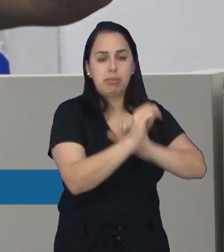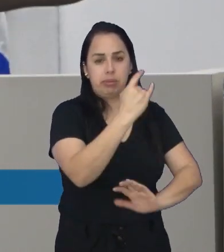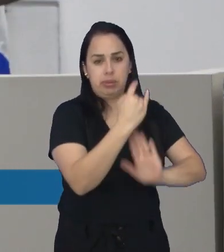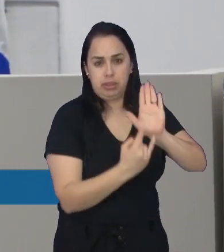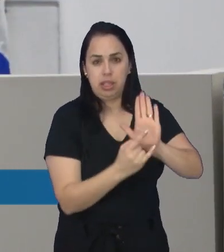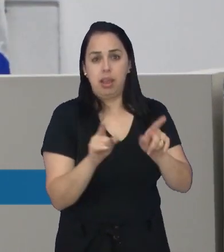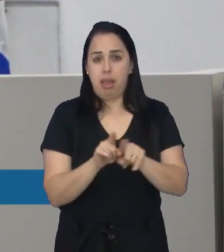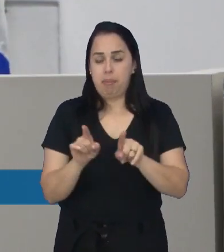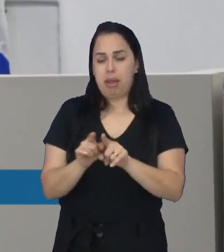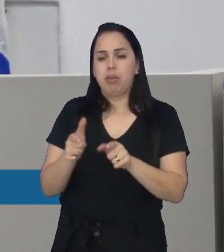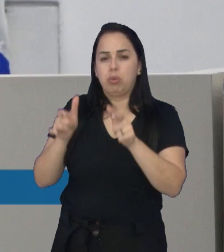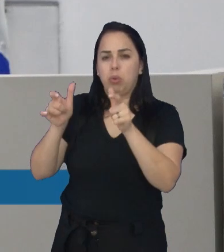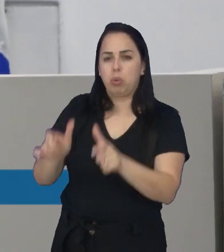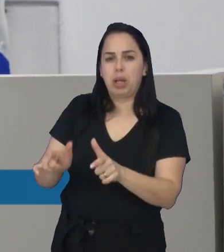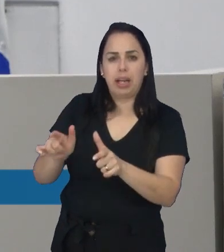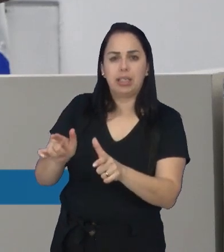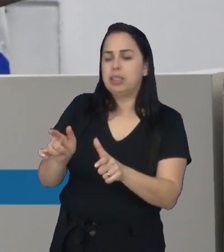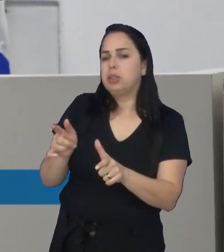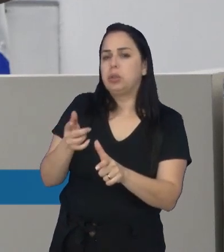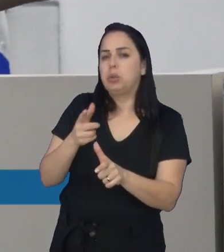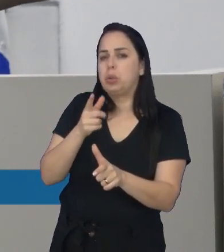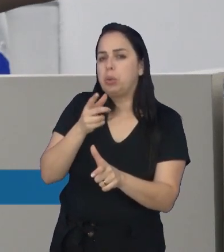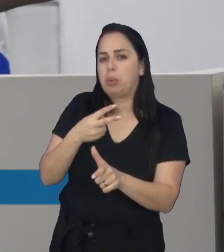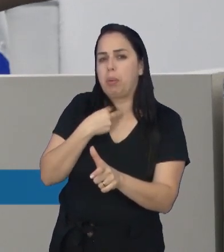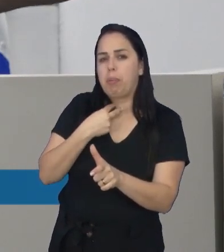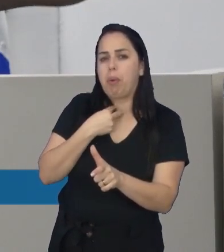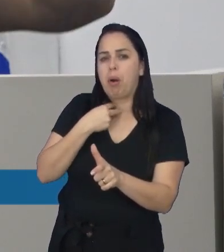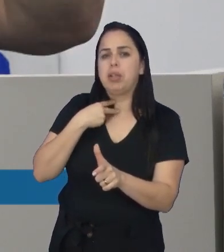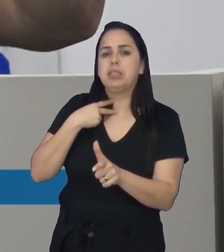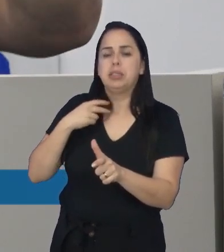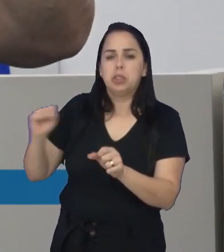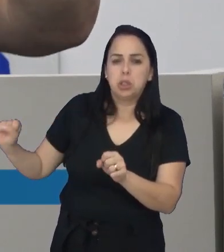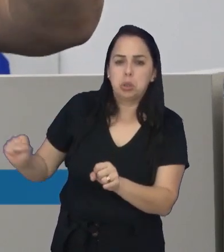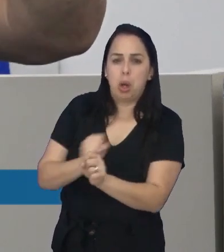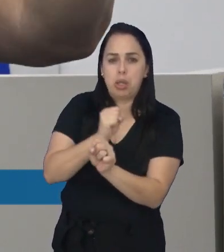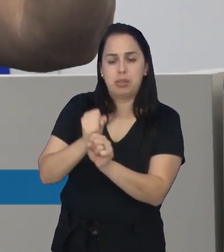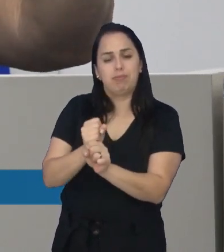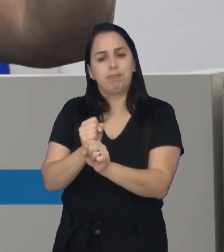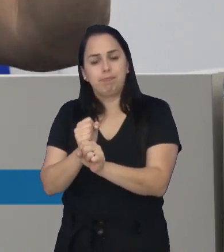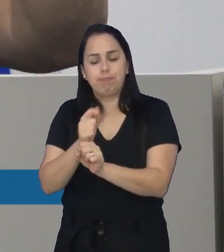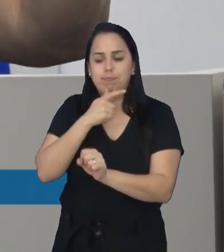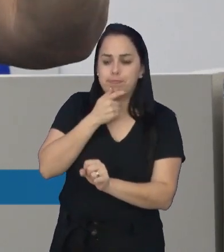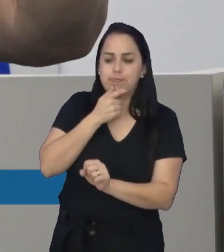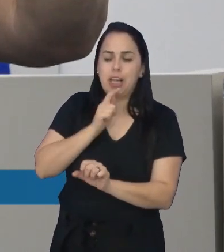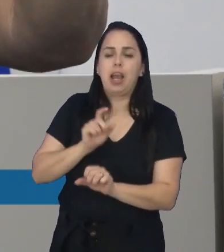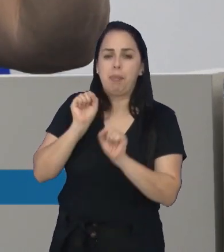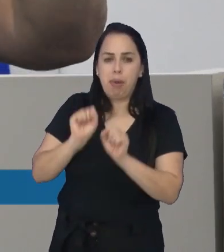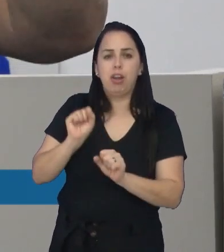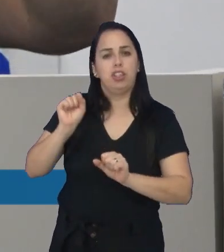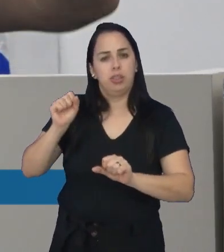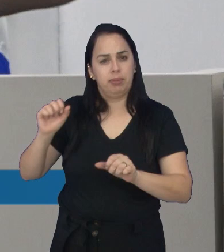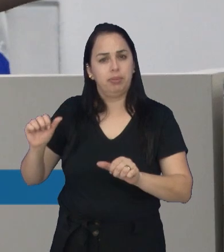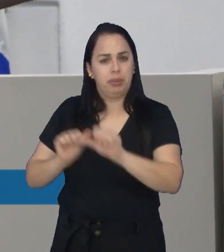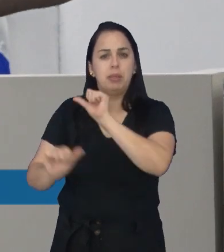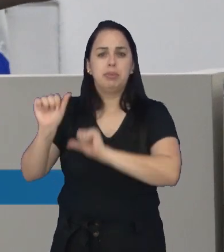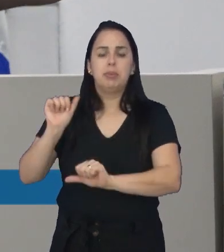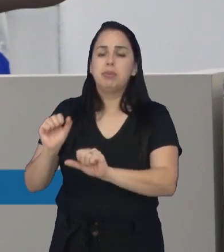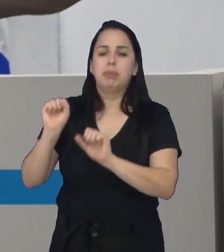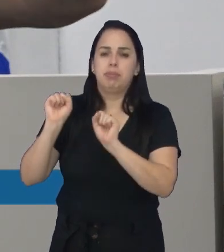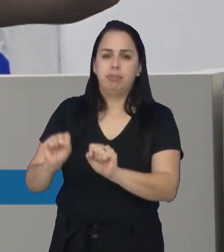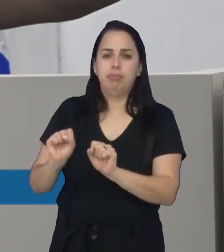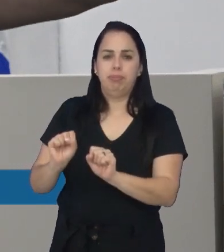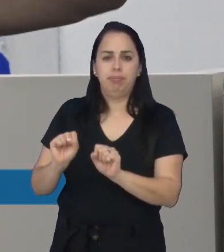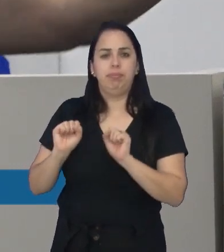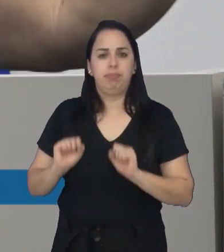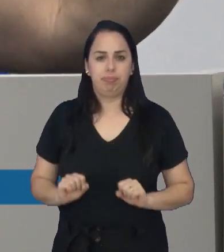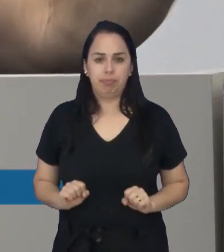que não permite uma produção Habitacional mais intensiva se entender que aquela localidade deve acontecer e foram os interesses